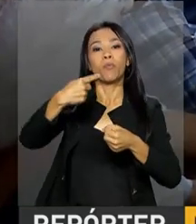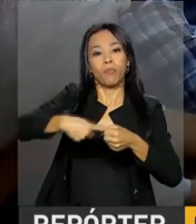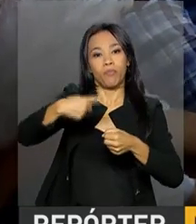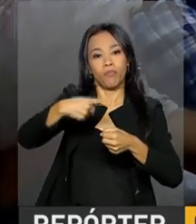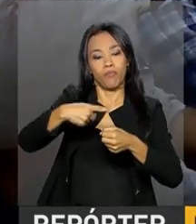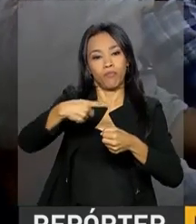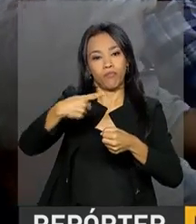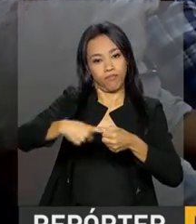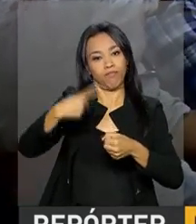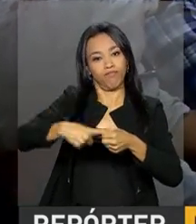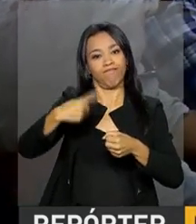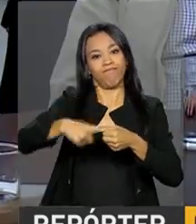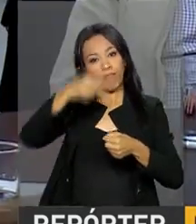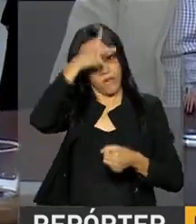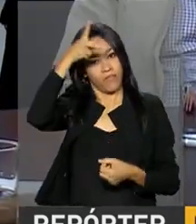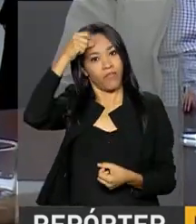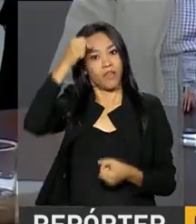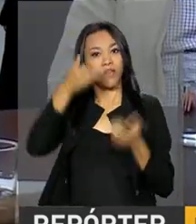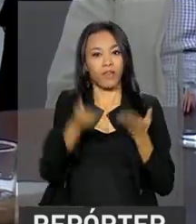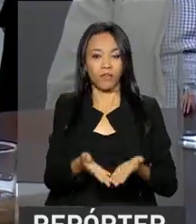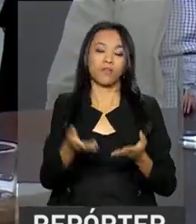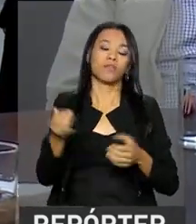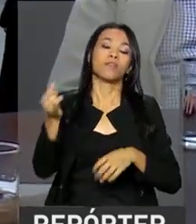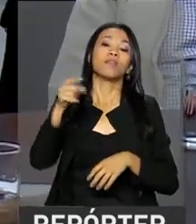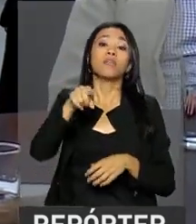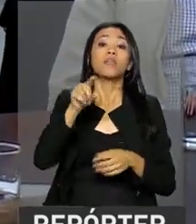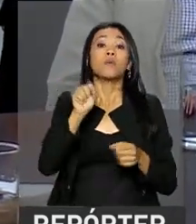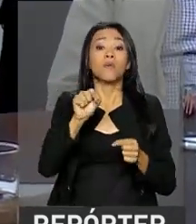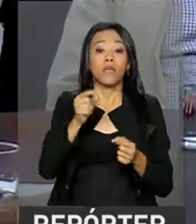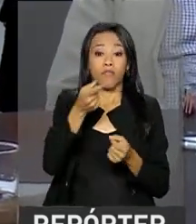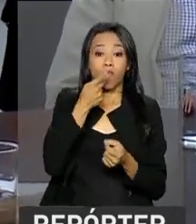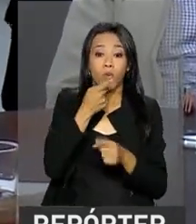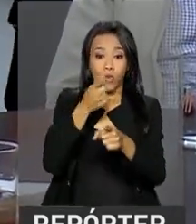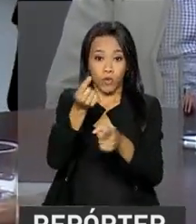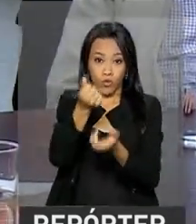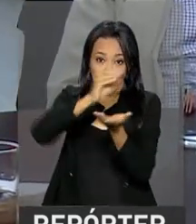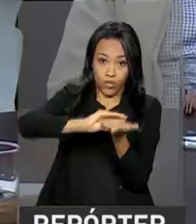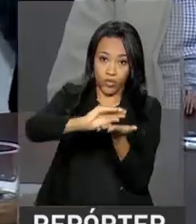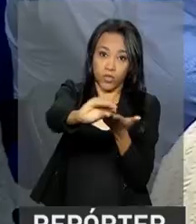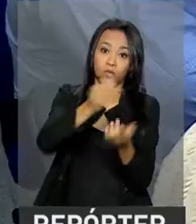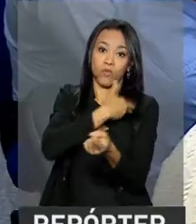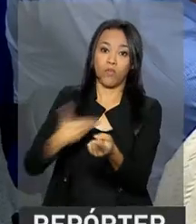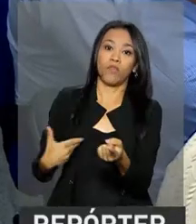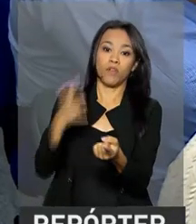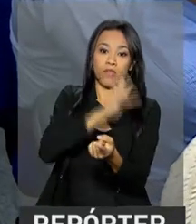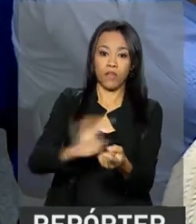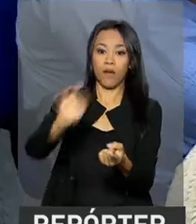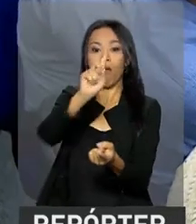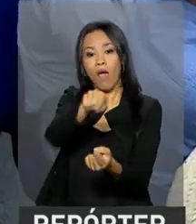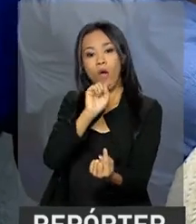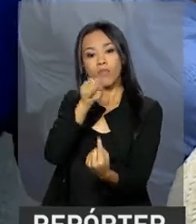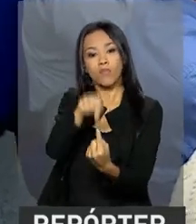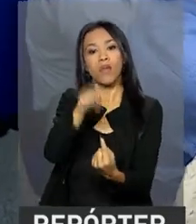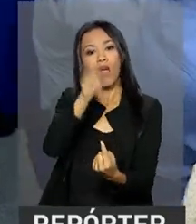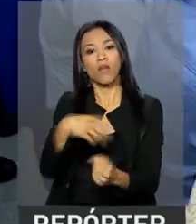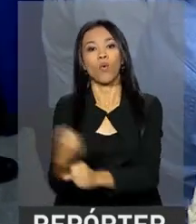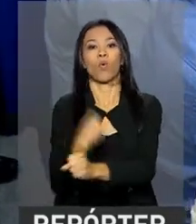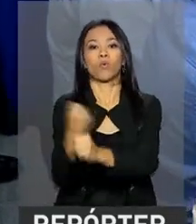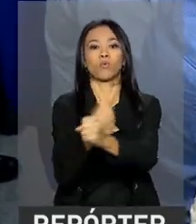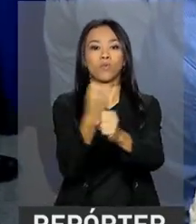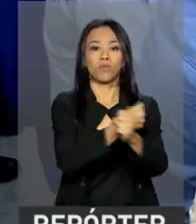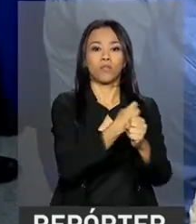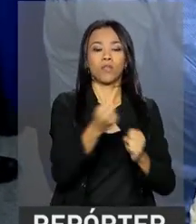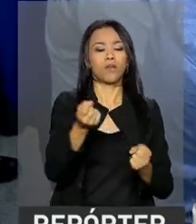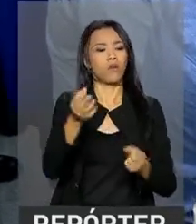Palmeira segundo o presidente Michel Temer os recursos do governo federal vão ser destinados para a reconstrução da